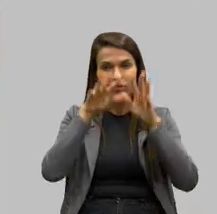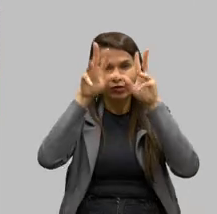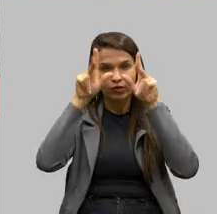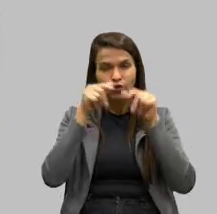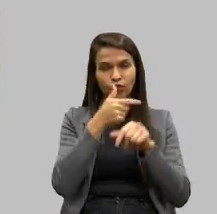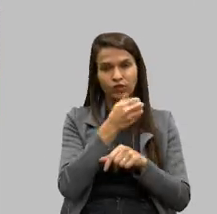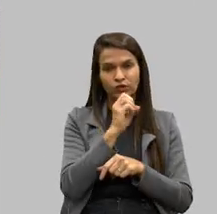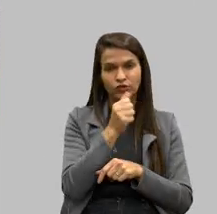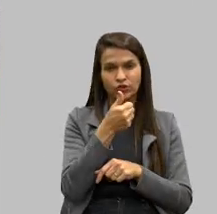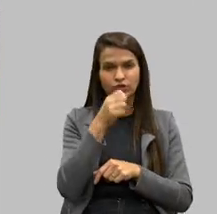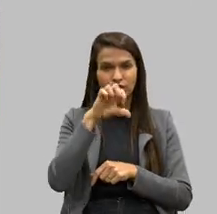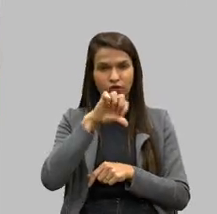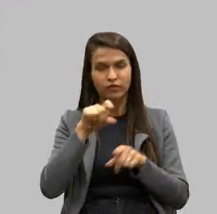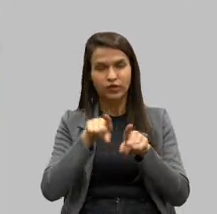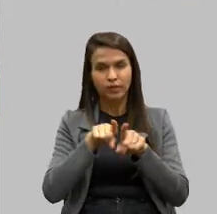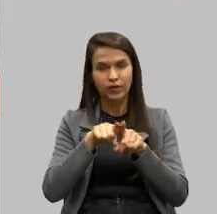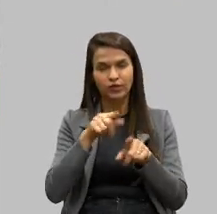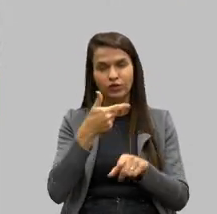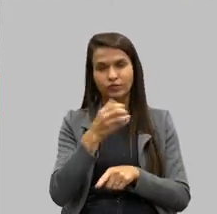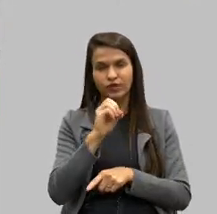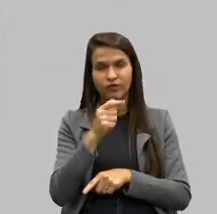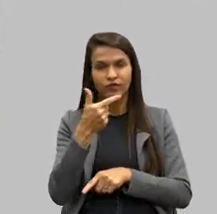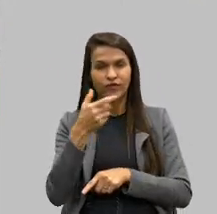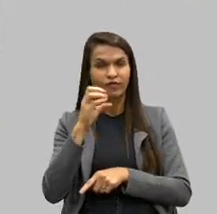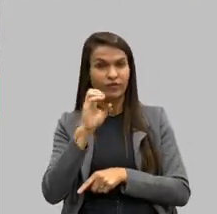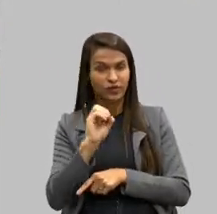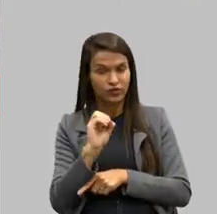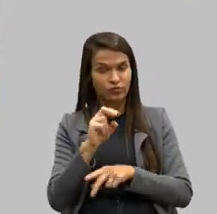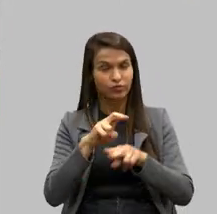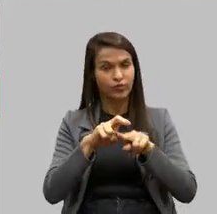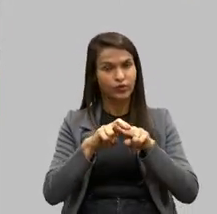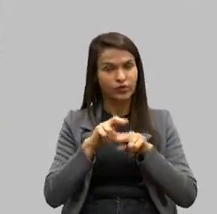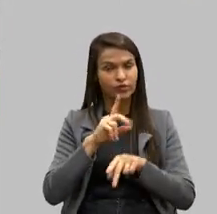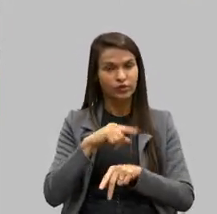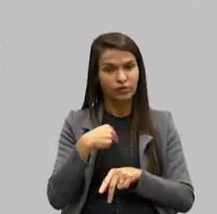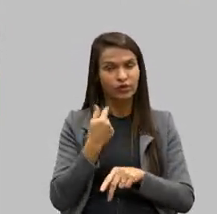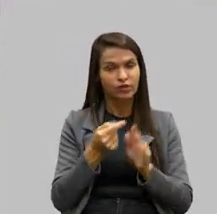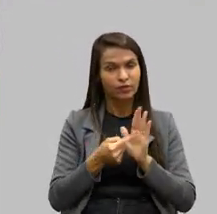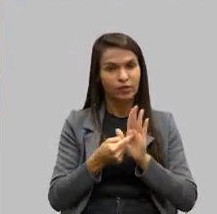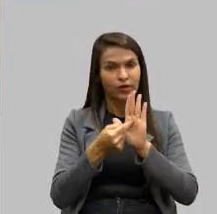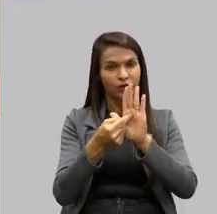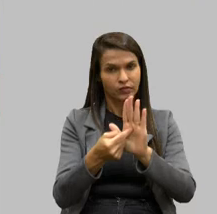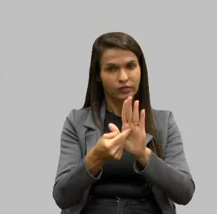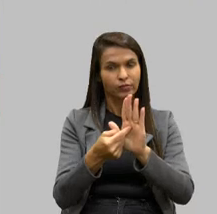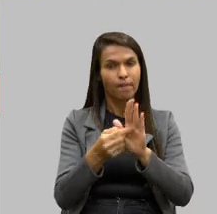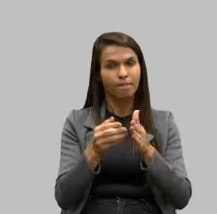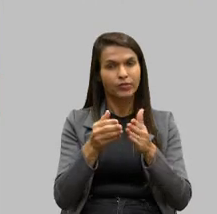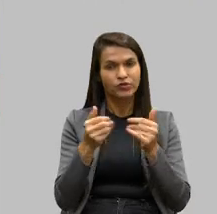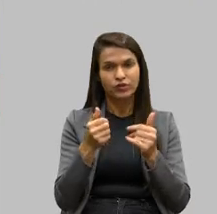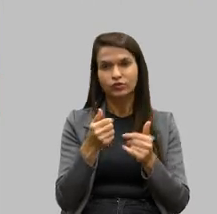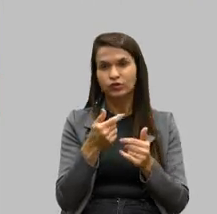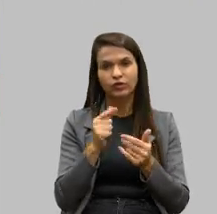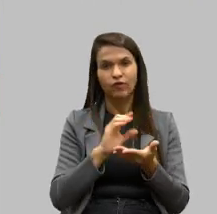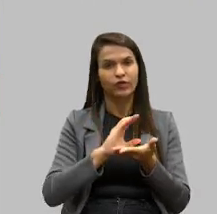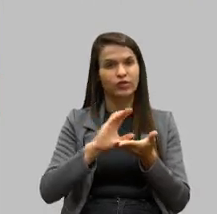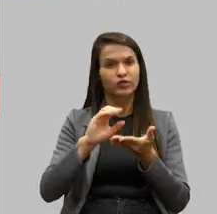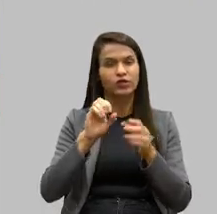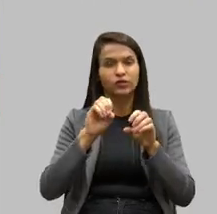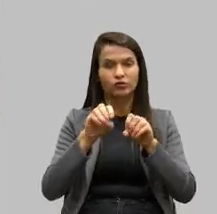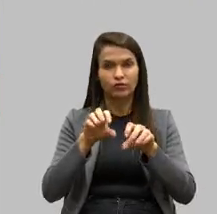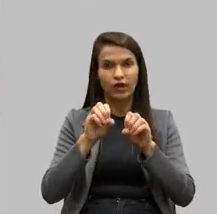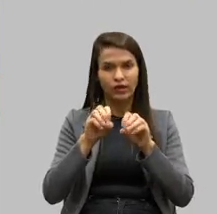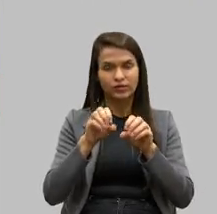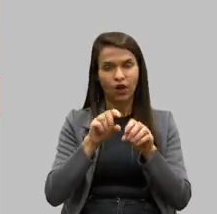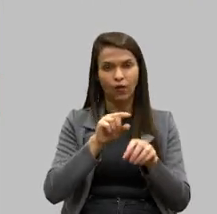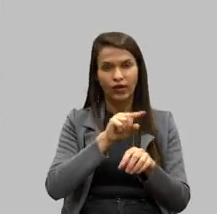2019 quanto do ano de 2020. Então, por isso que nós estamos apresentando o requerimento do que não foi investido em educação em